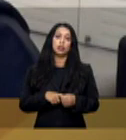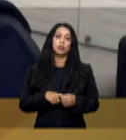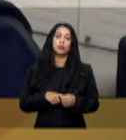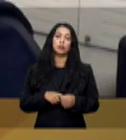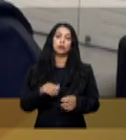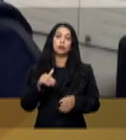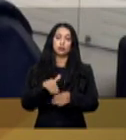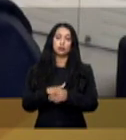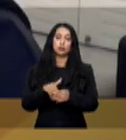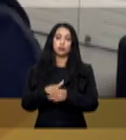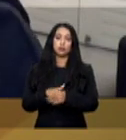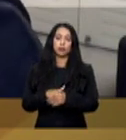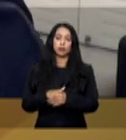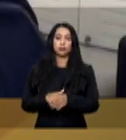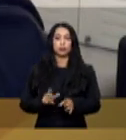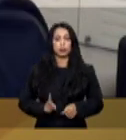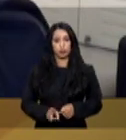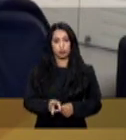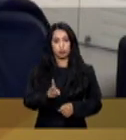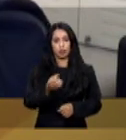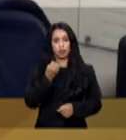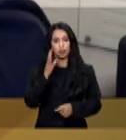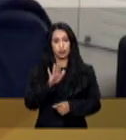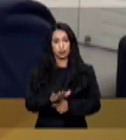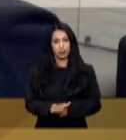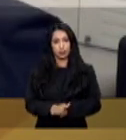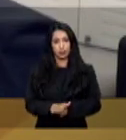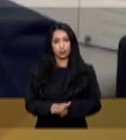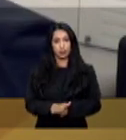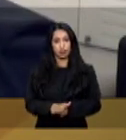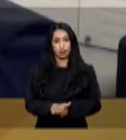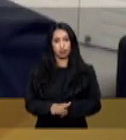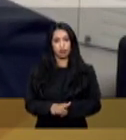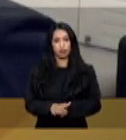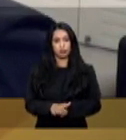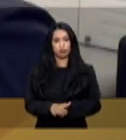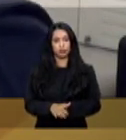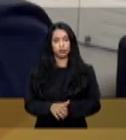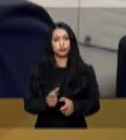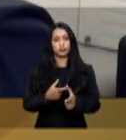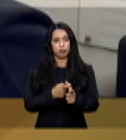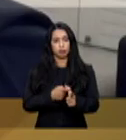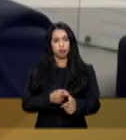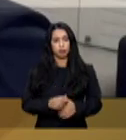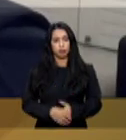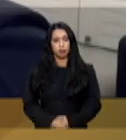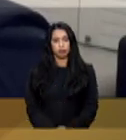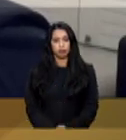votos subsequentes. Boa tarde e suspendo a sessão.